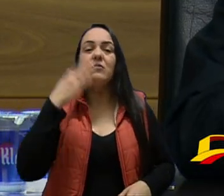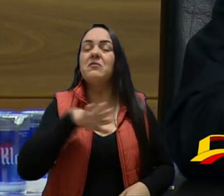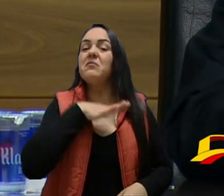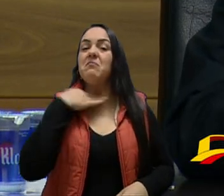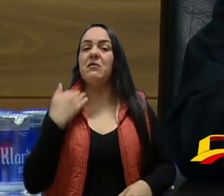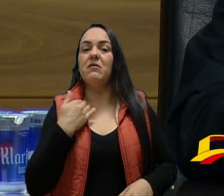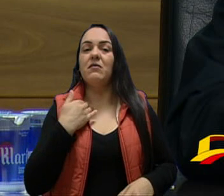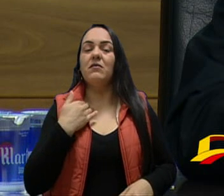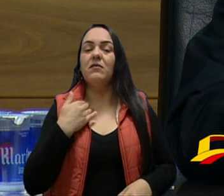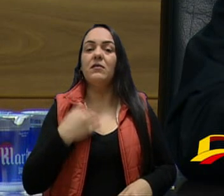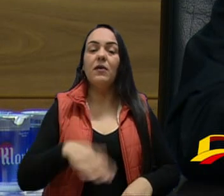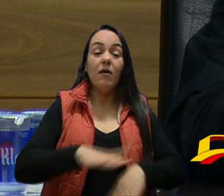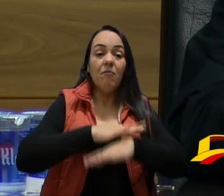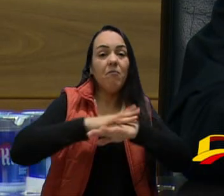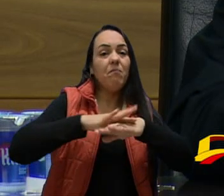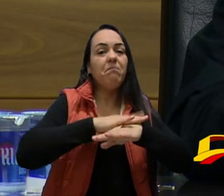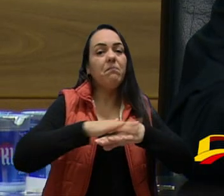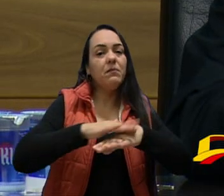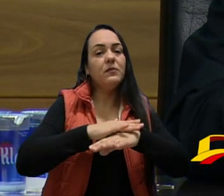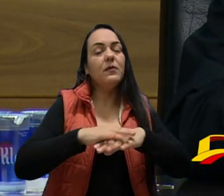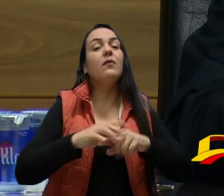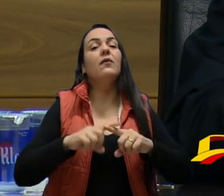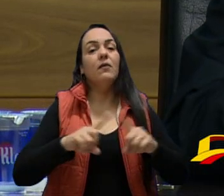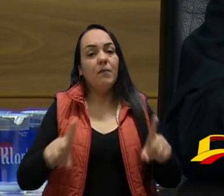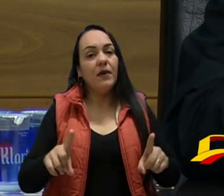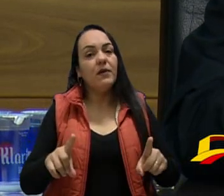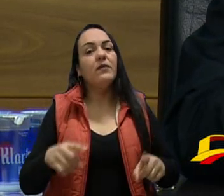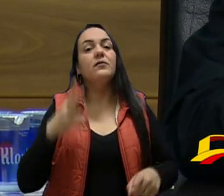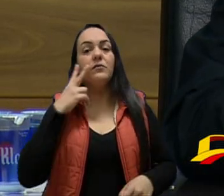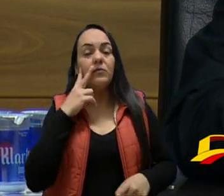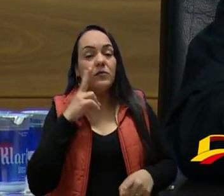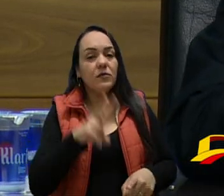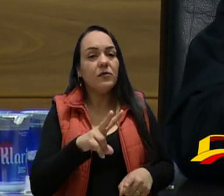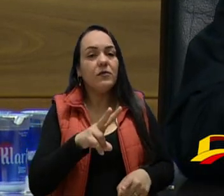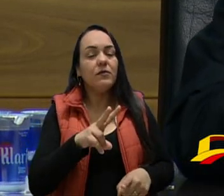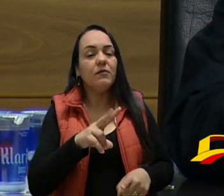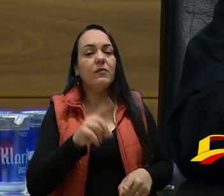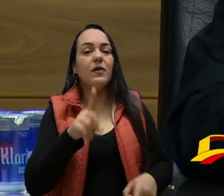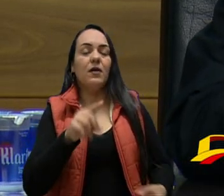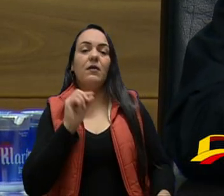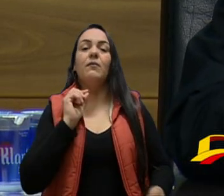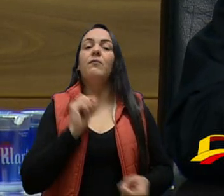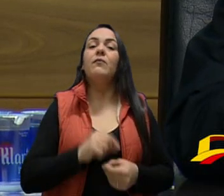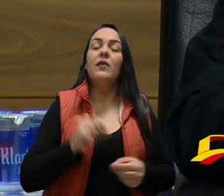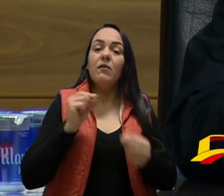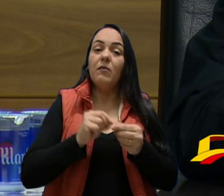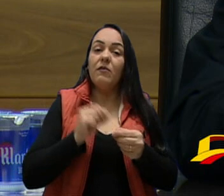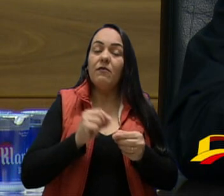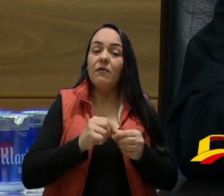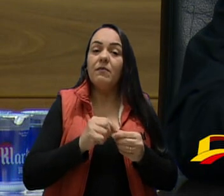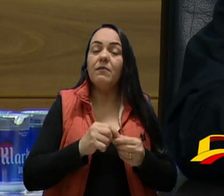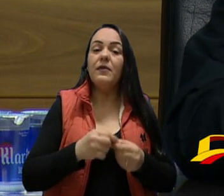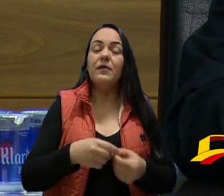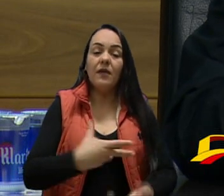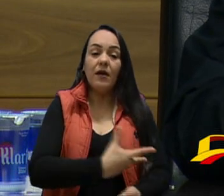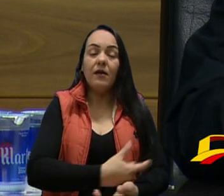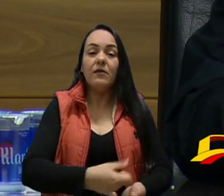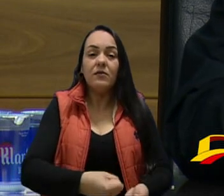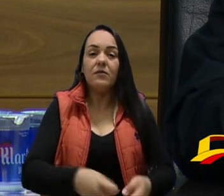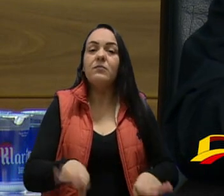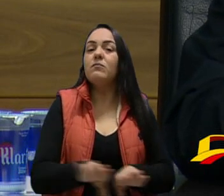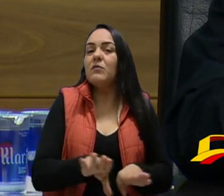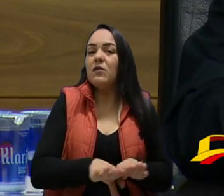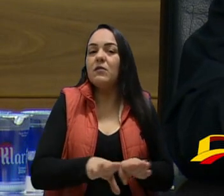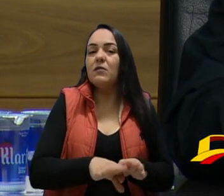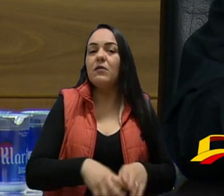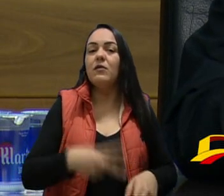ampliados recentemente claro que nós também ampliamos o número de testagens tá alteramos